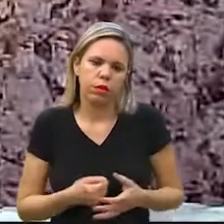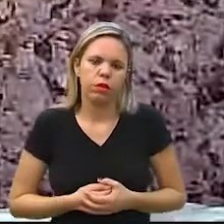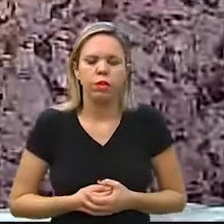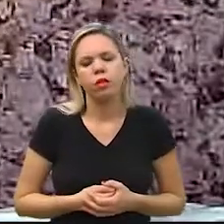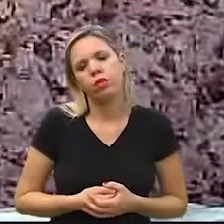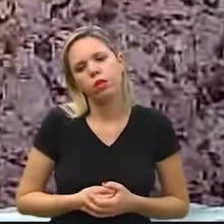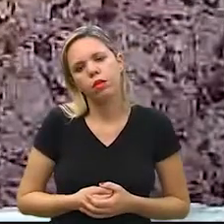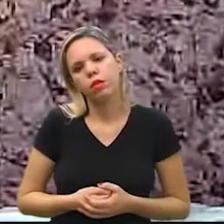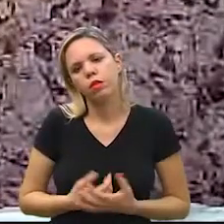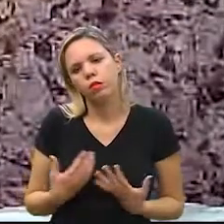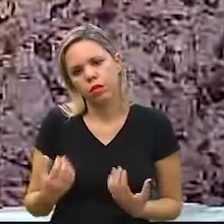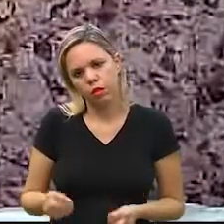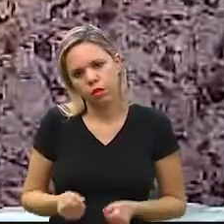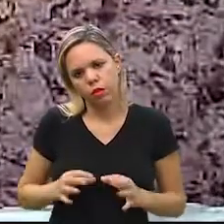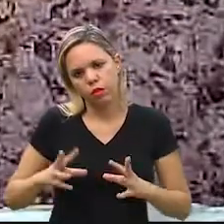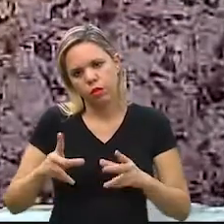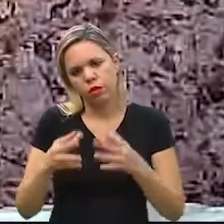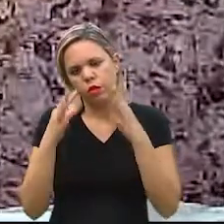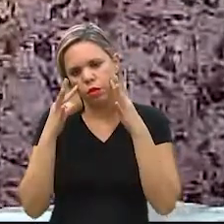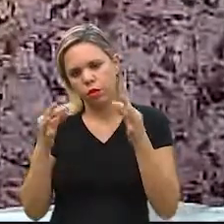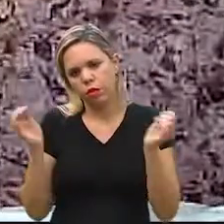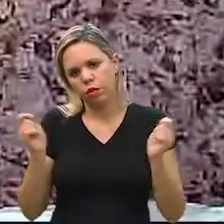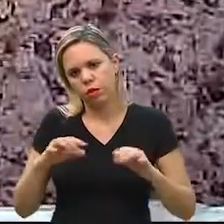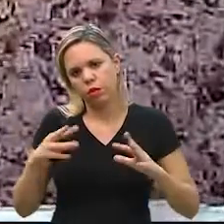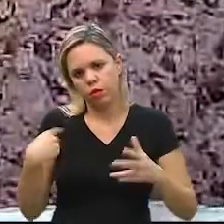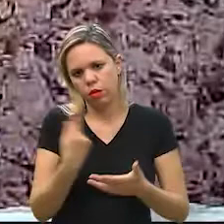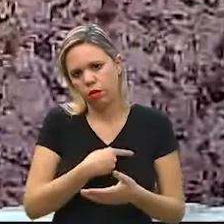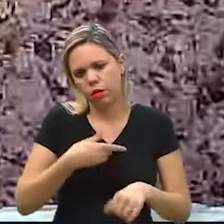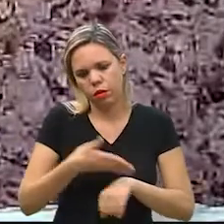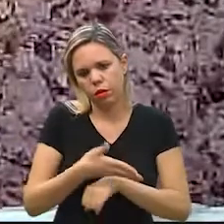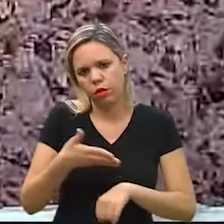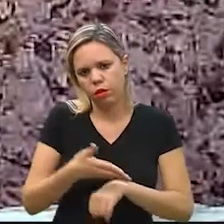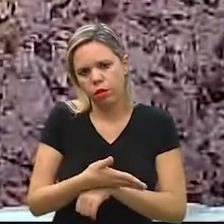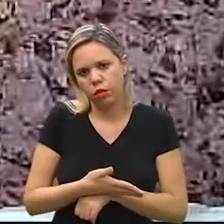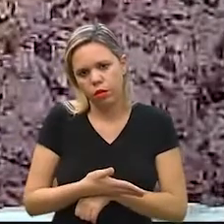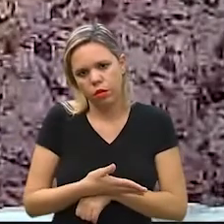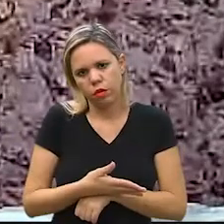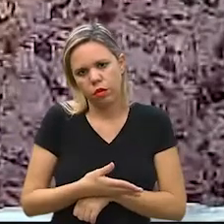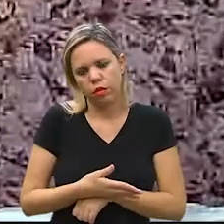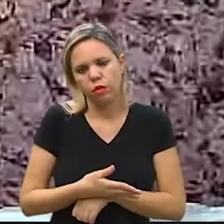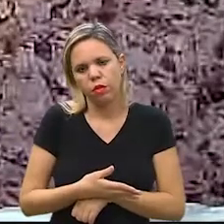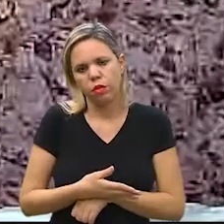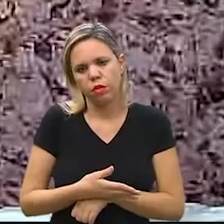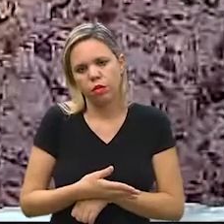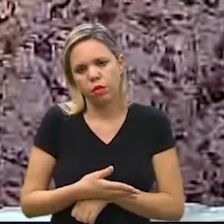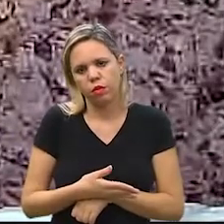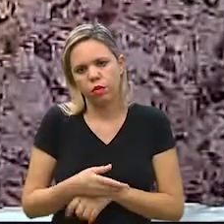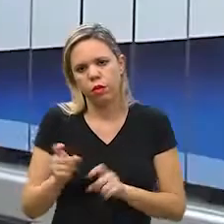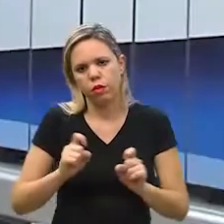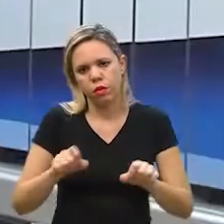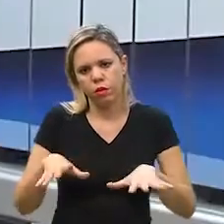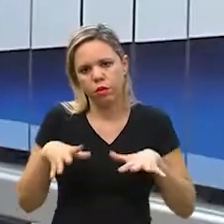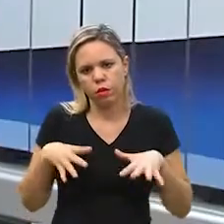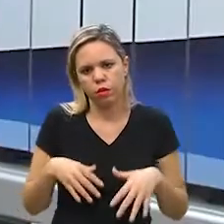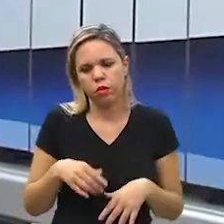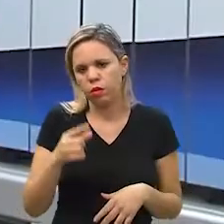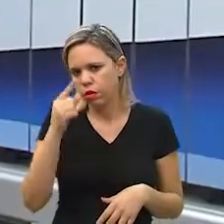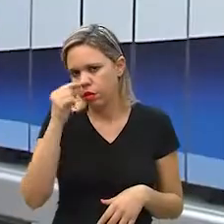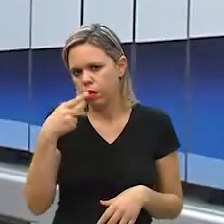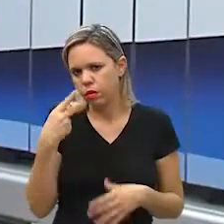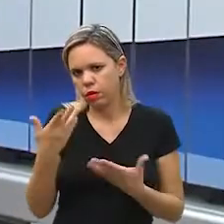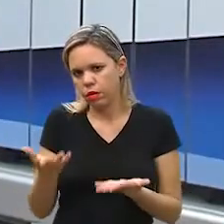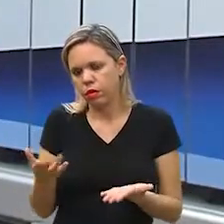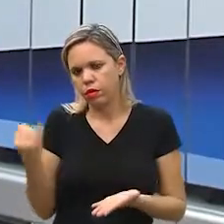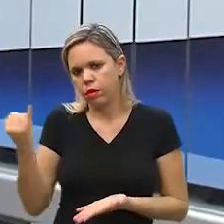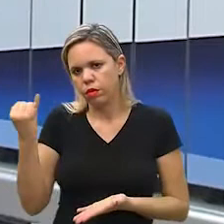e vai ser recebida com toda a atenção por todos nós que vamos participar dessa audiência. Arnaldo Salvetti,